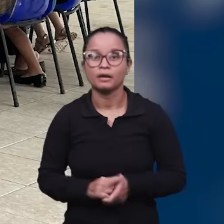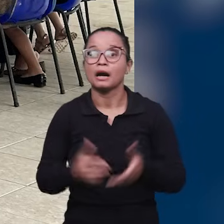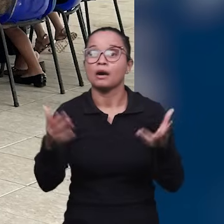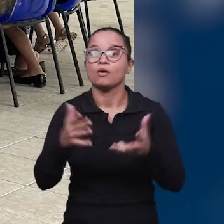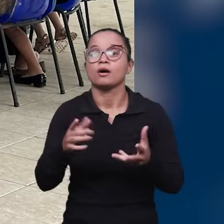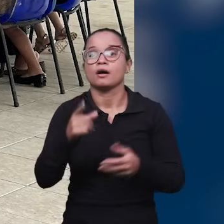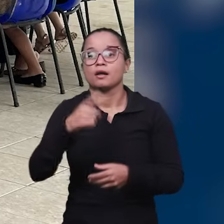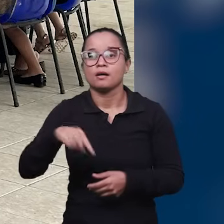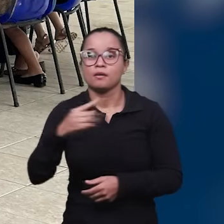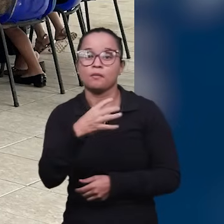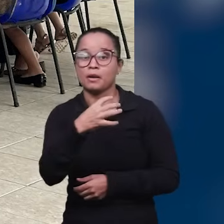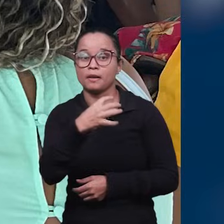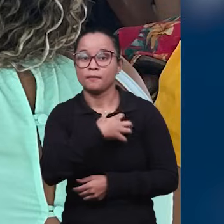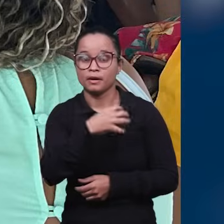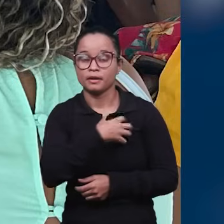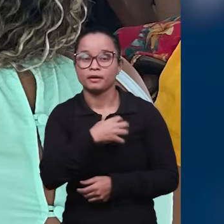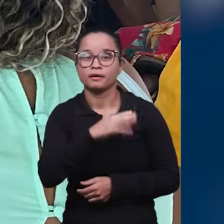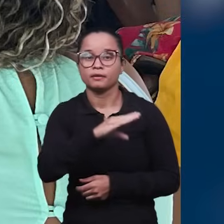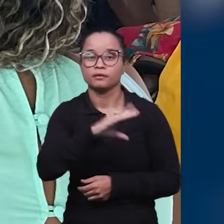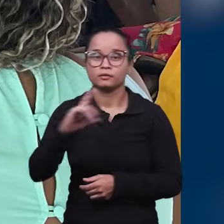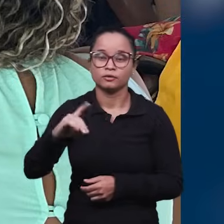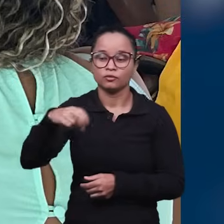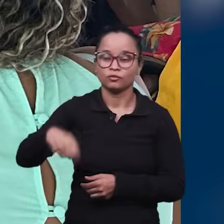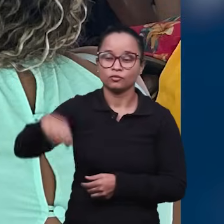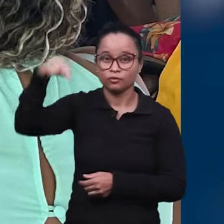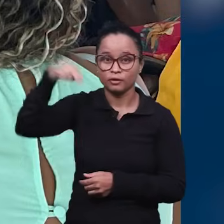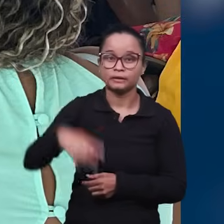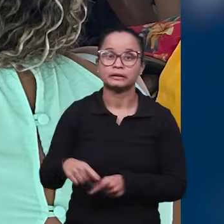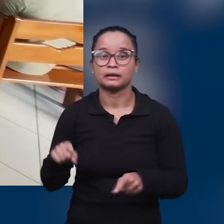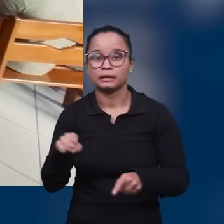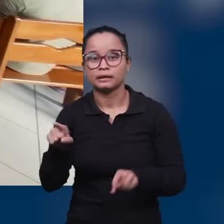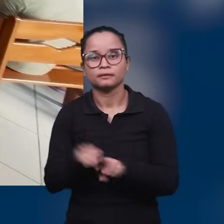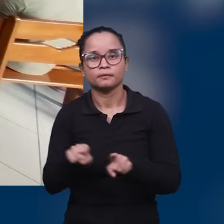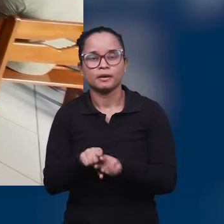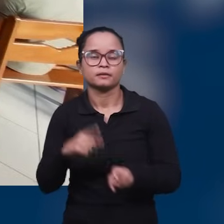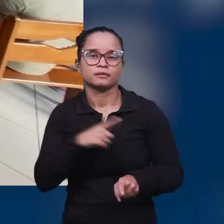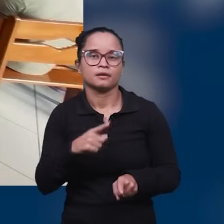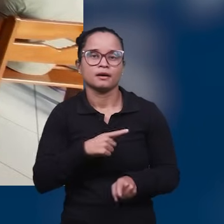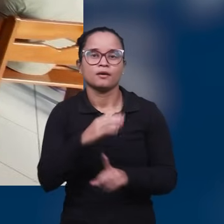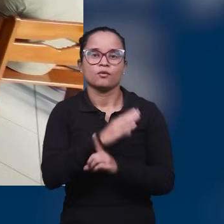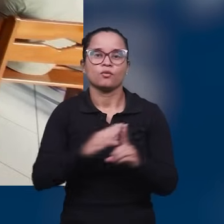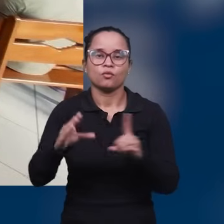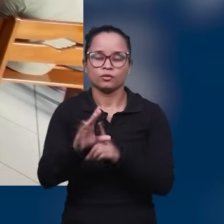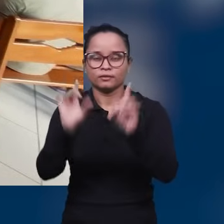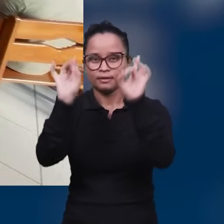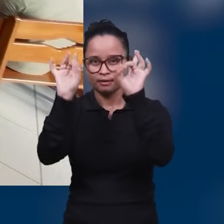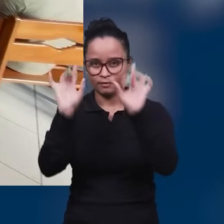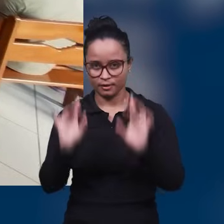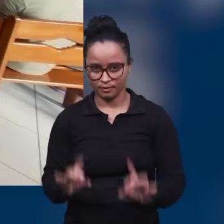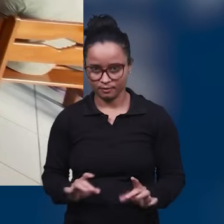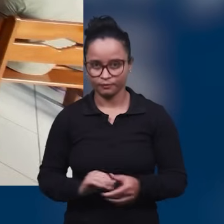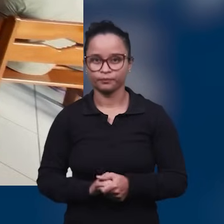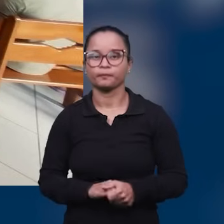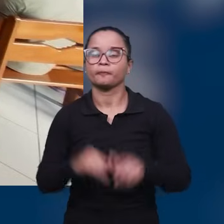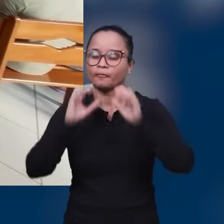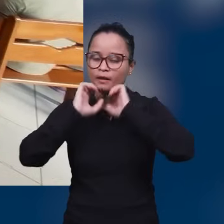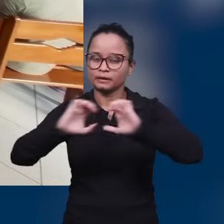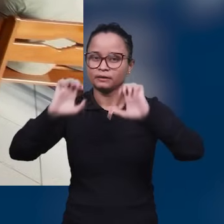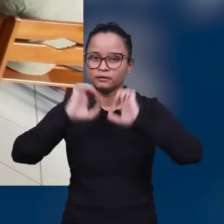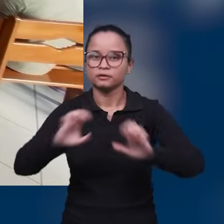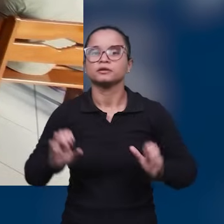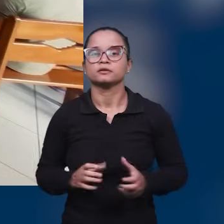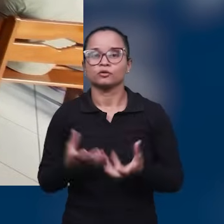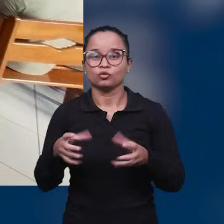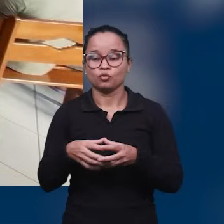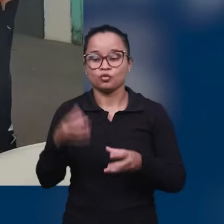vai resultar em inúmeros benefícios para as igrejas. Agora vamos para a Bahia. Na coordenação norte da